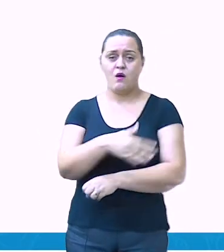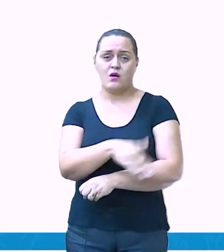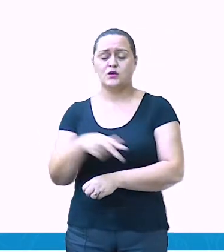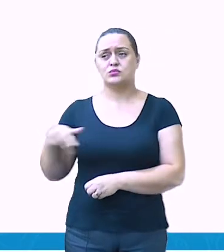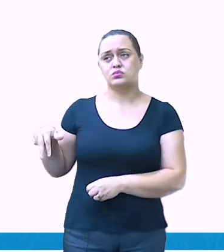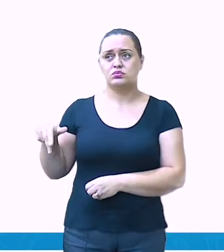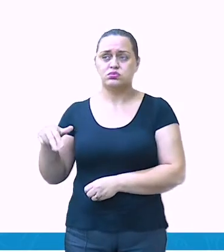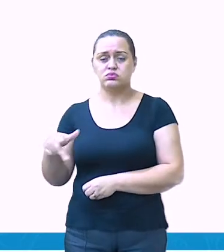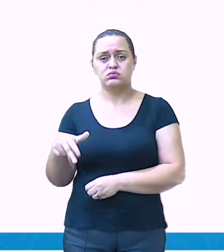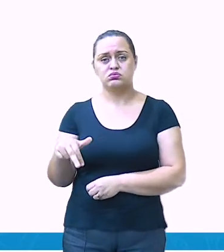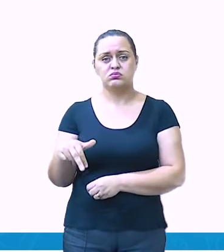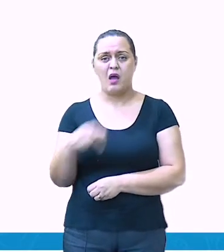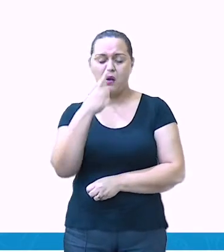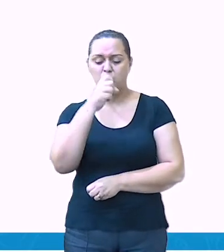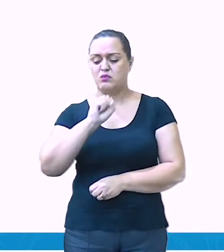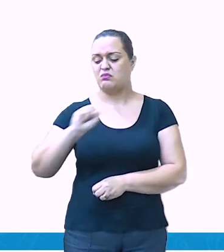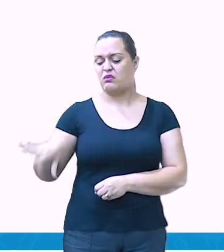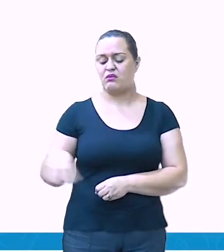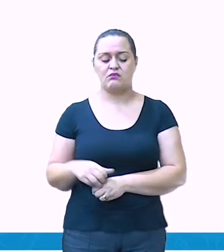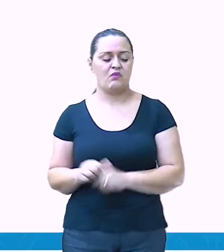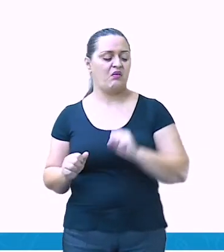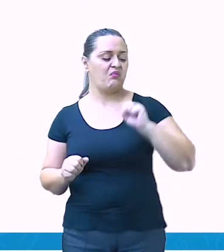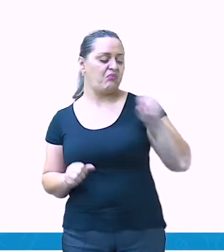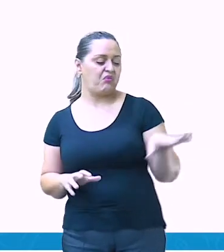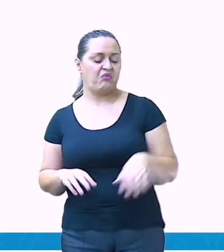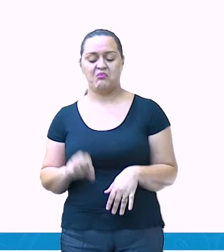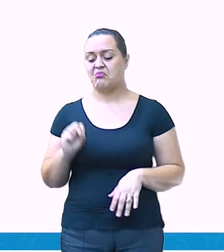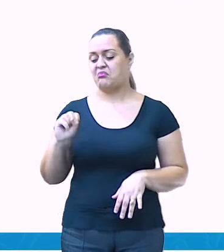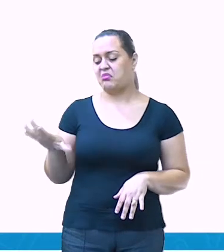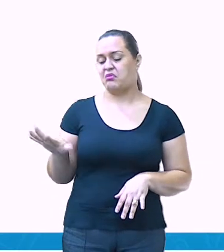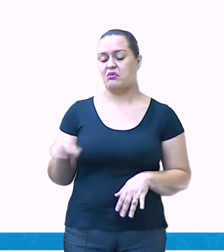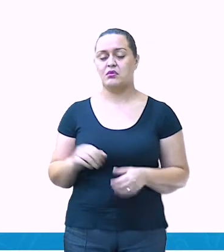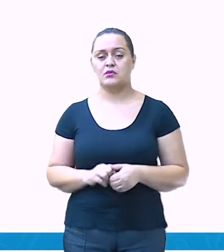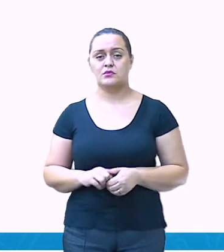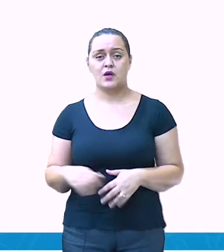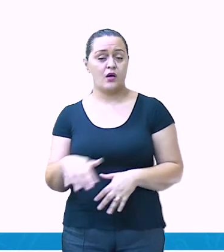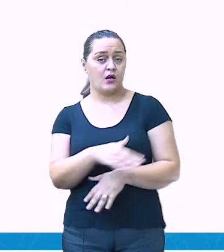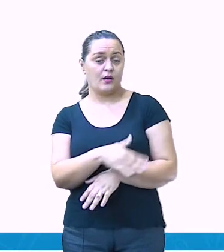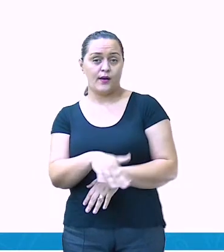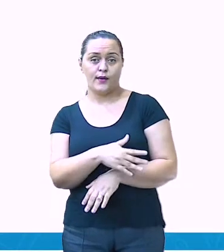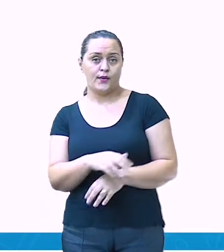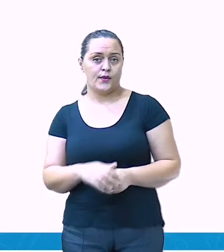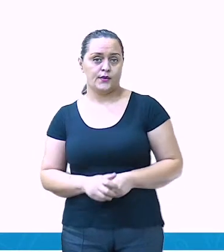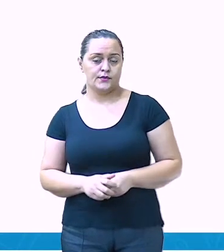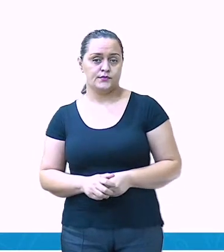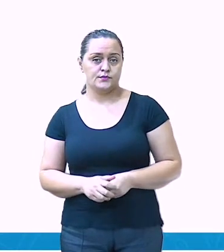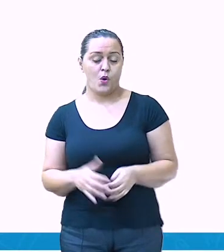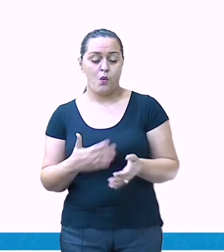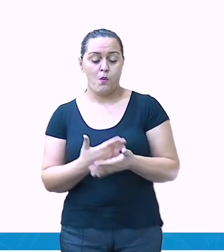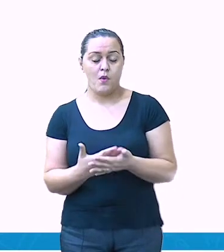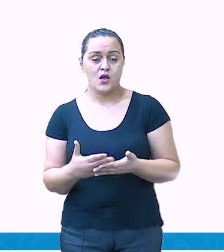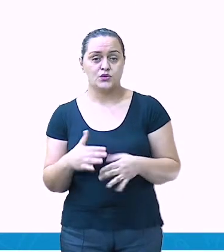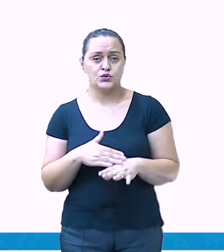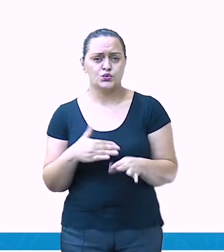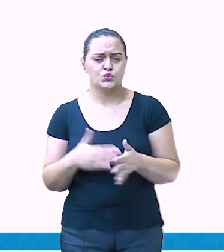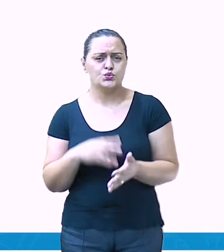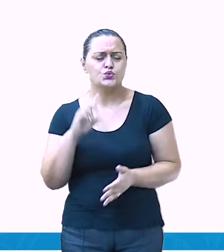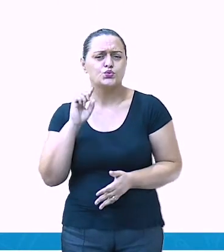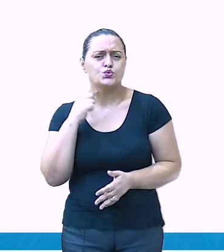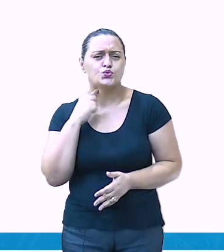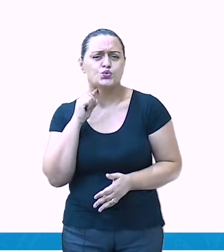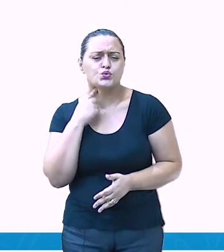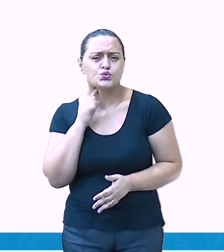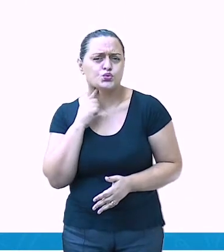não tem um descarte, né? E aí as nossas galerias vão ficando cheias de entulho. Vem